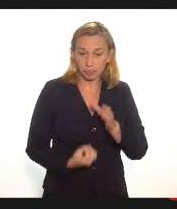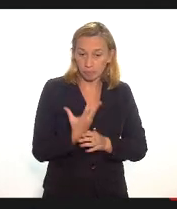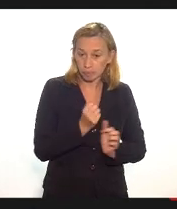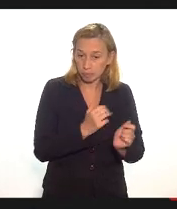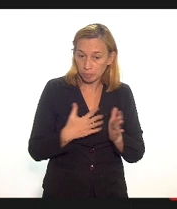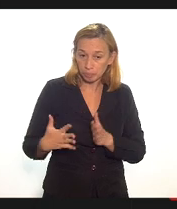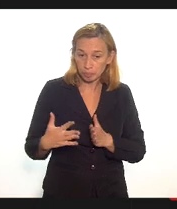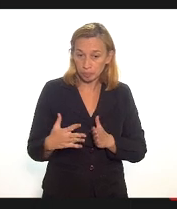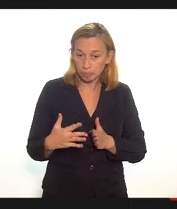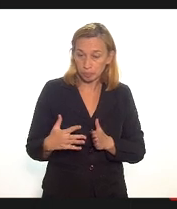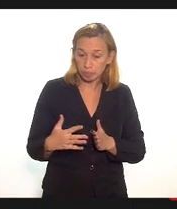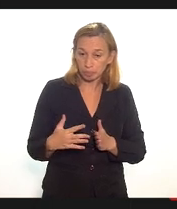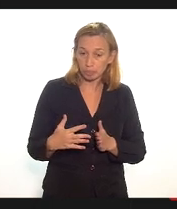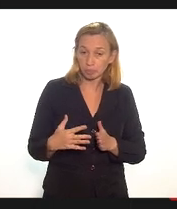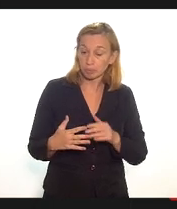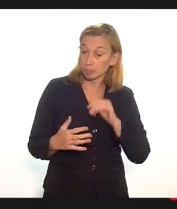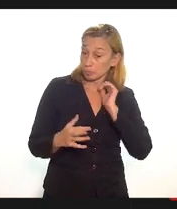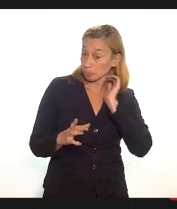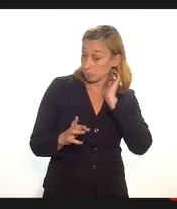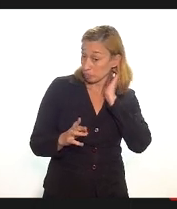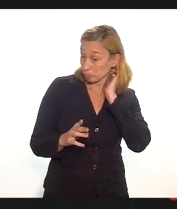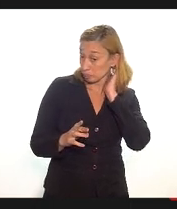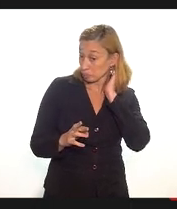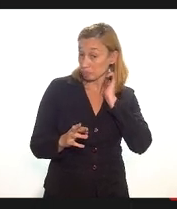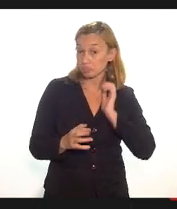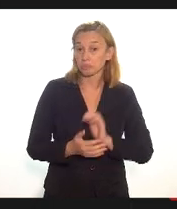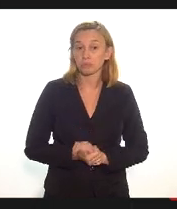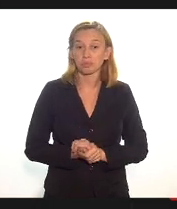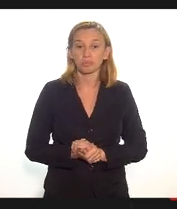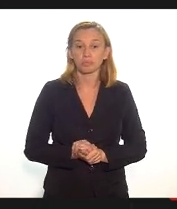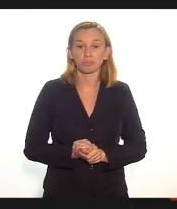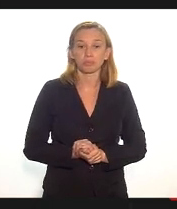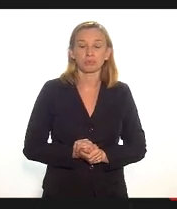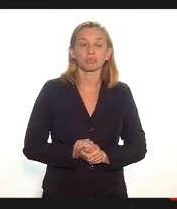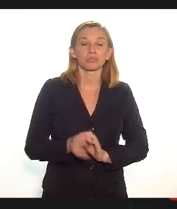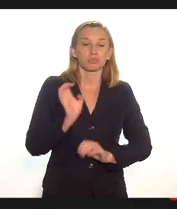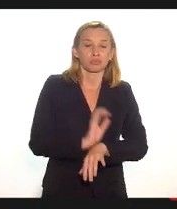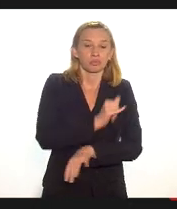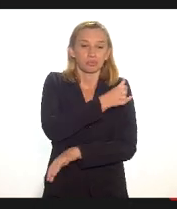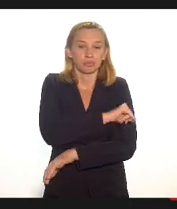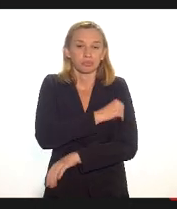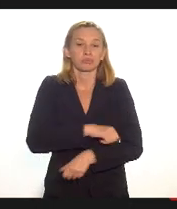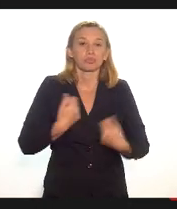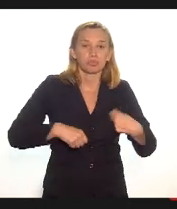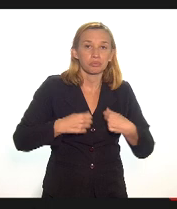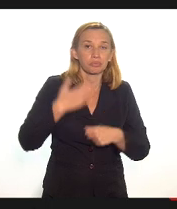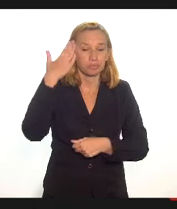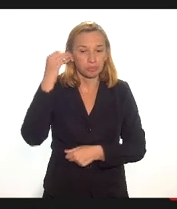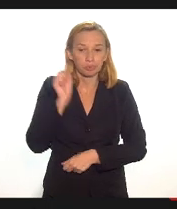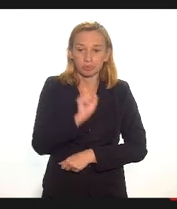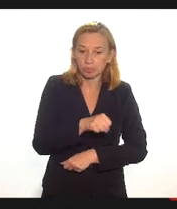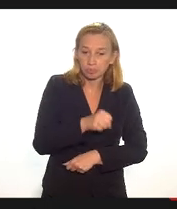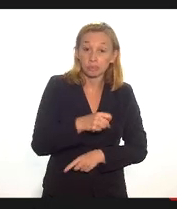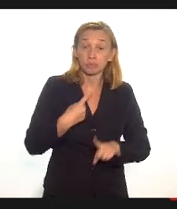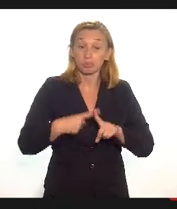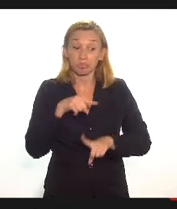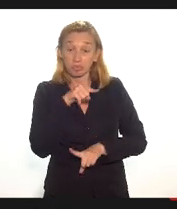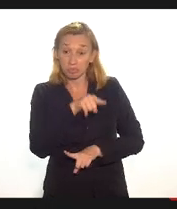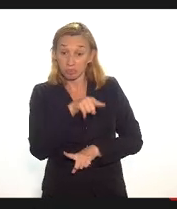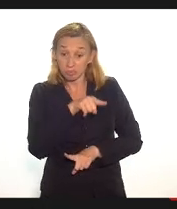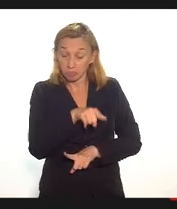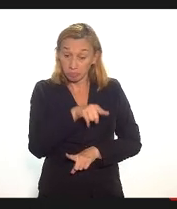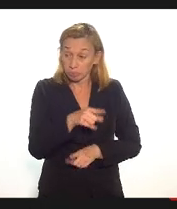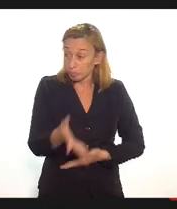o regime de excedente de sessão onerosa. E o Estado do Rio de Janeiro precisa saber, sim, porque aí, por